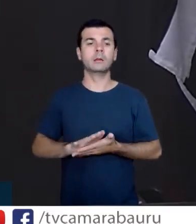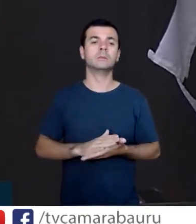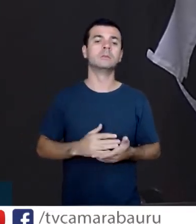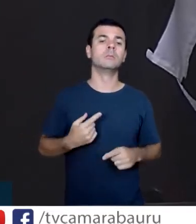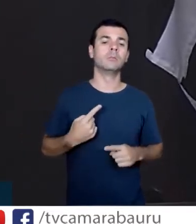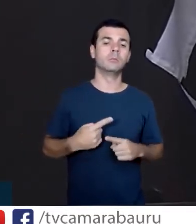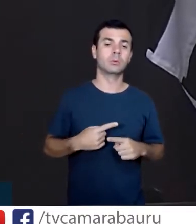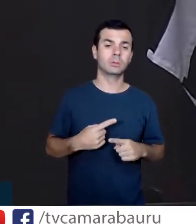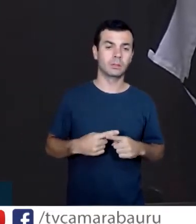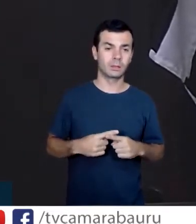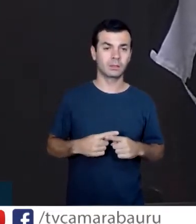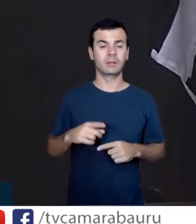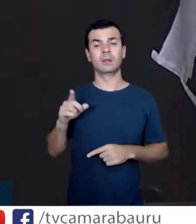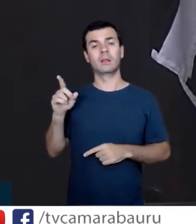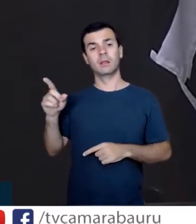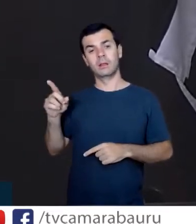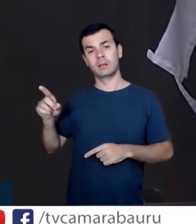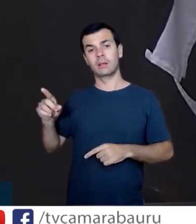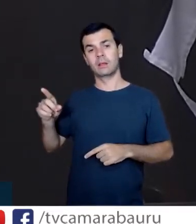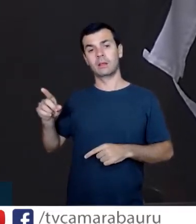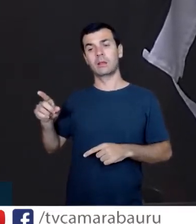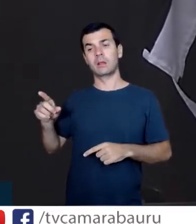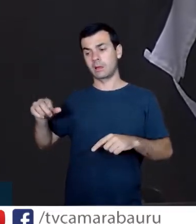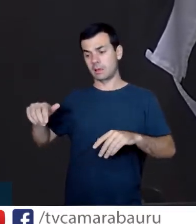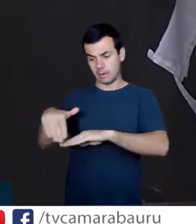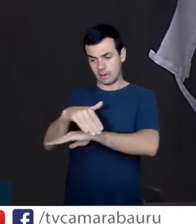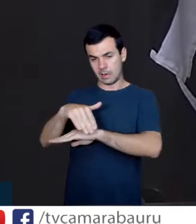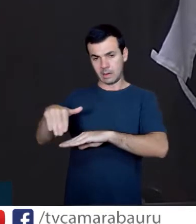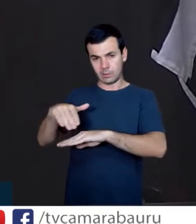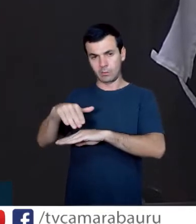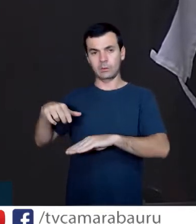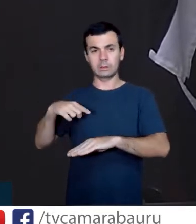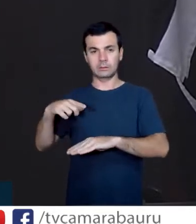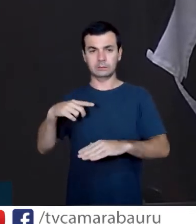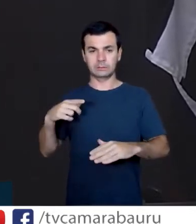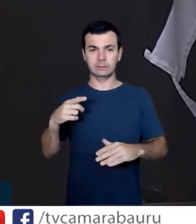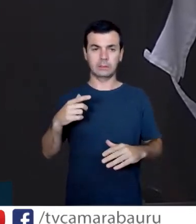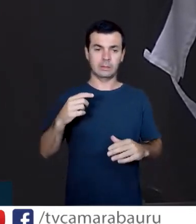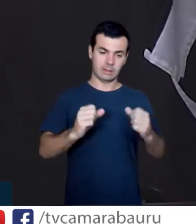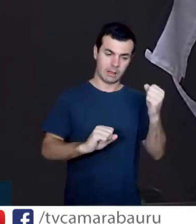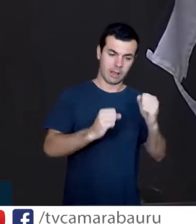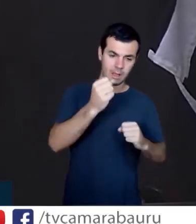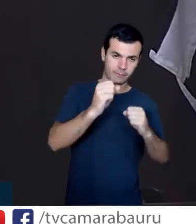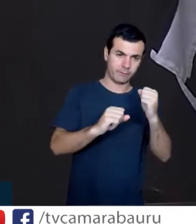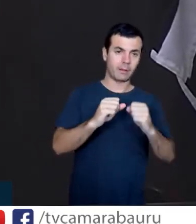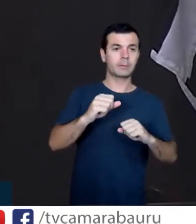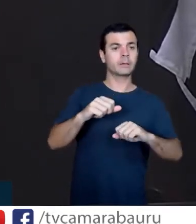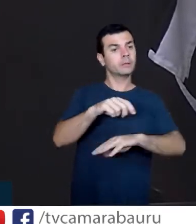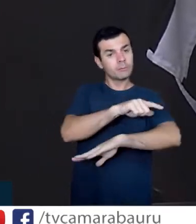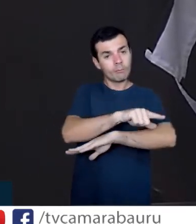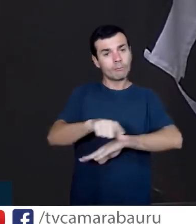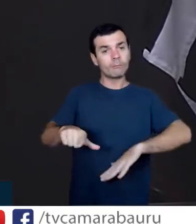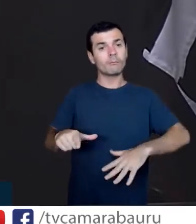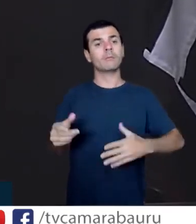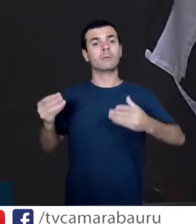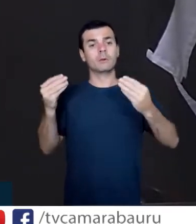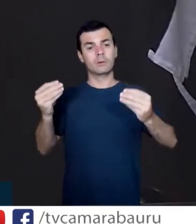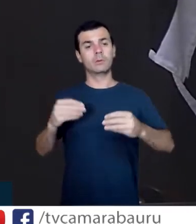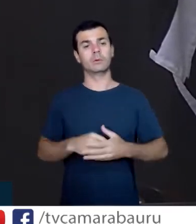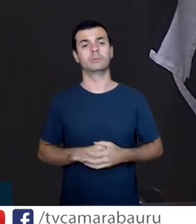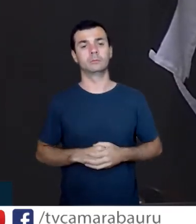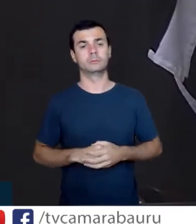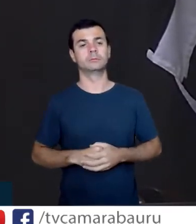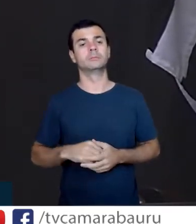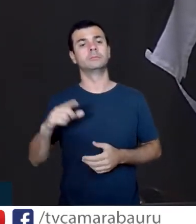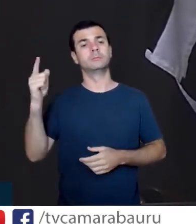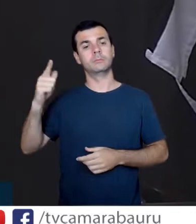bem em frente à usina de asfalto da nossa cidade e do município. Nós estamos falando aqui também lá do Parque Bauru, da